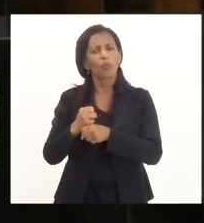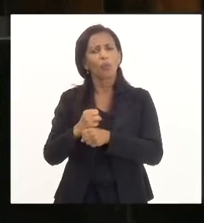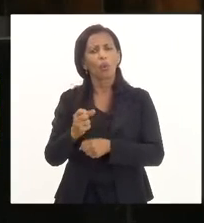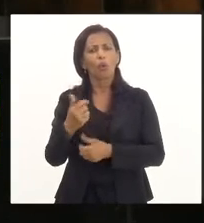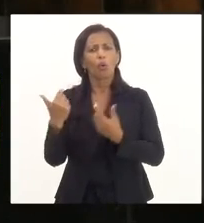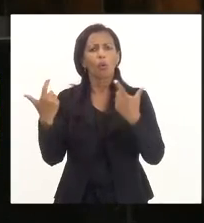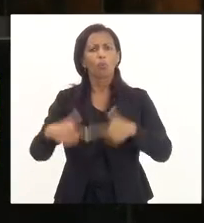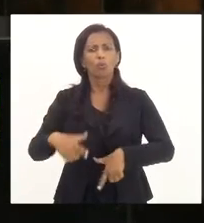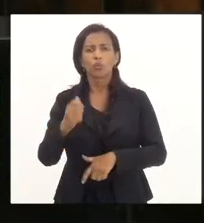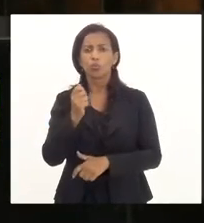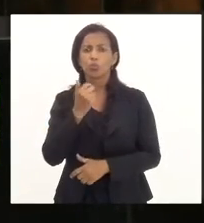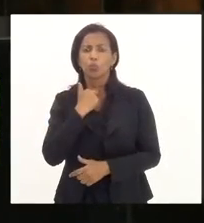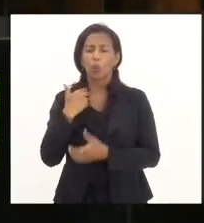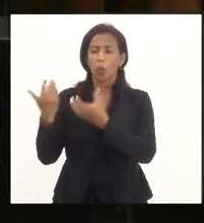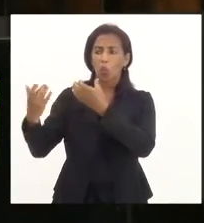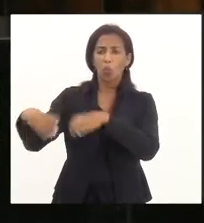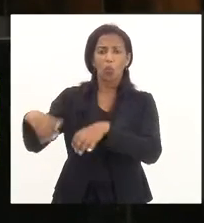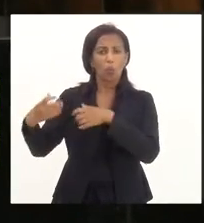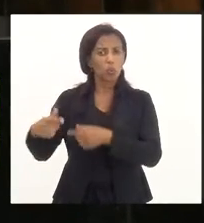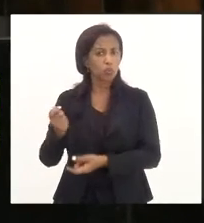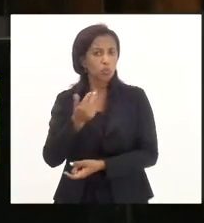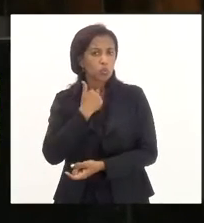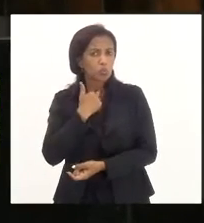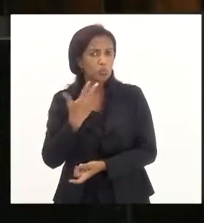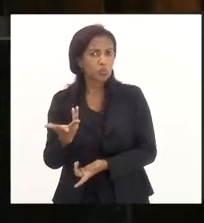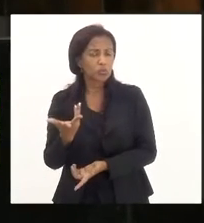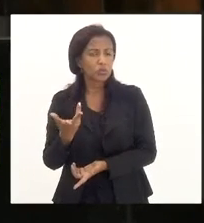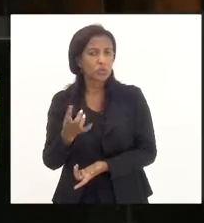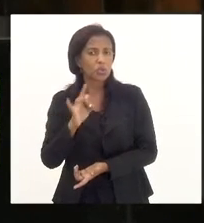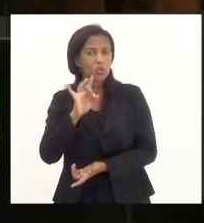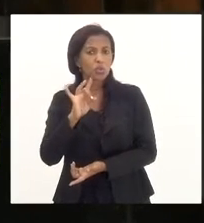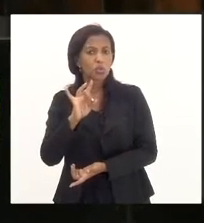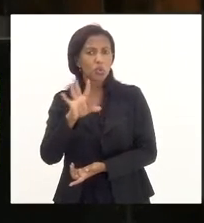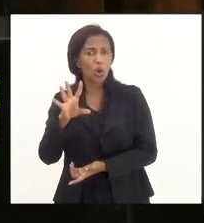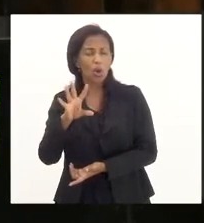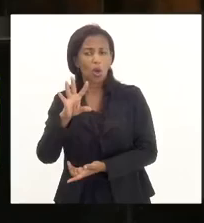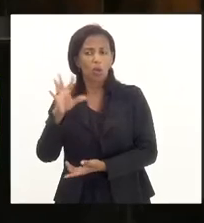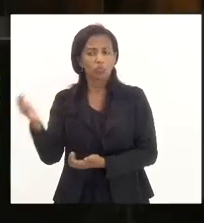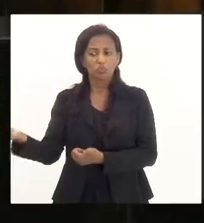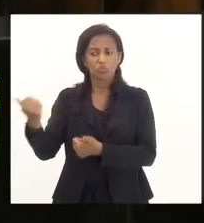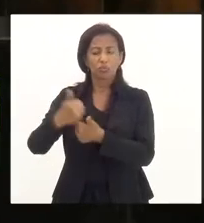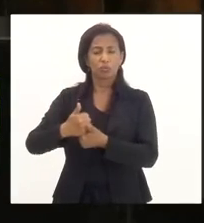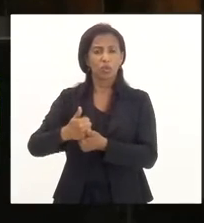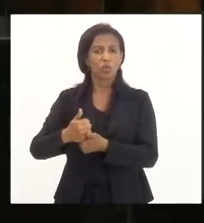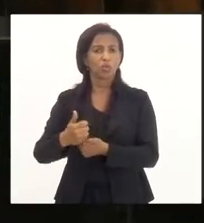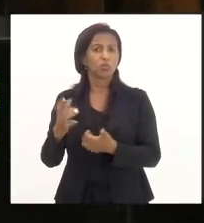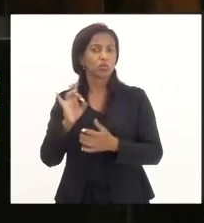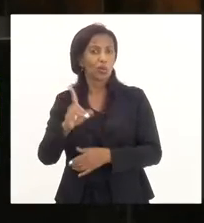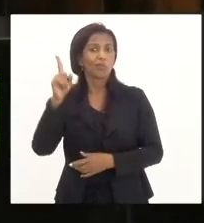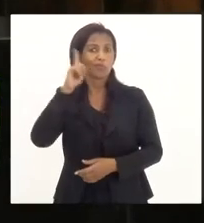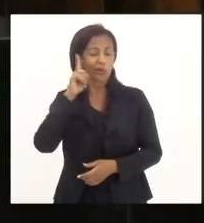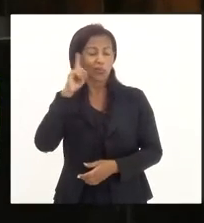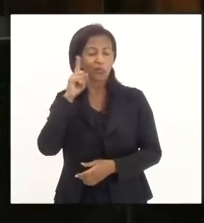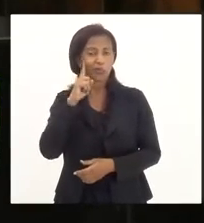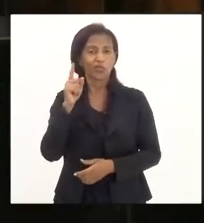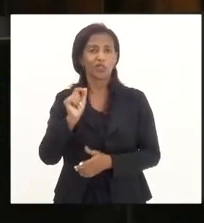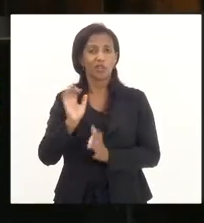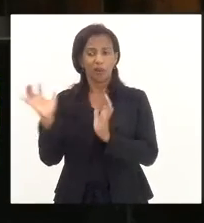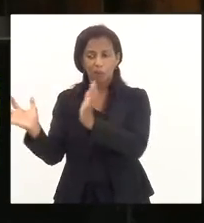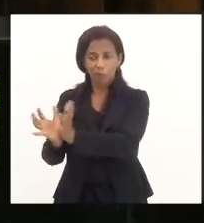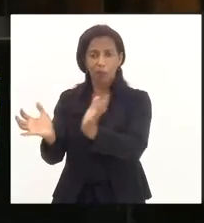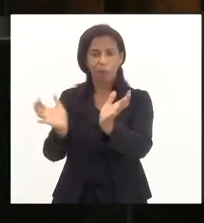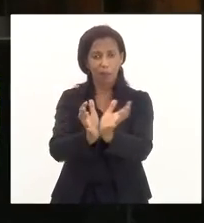anos onde não podemos fazer concurso já apenas de reposição e ainda assim diariamente recebemos aqui diversas